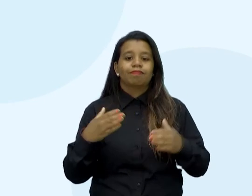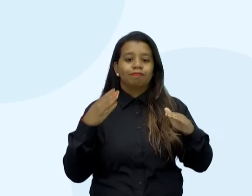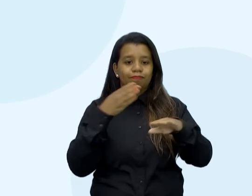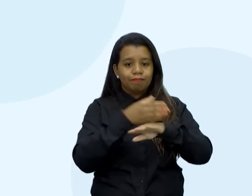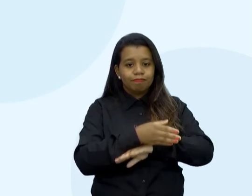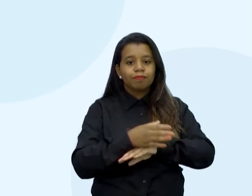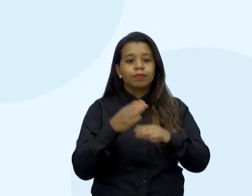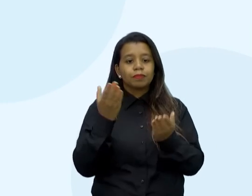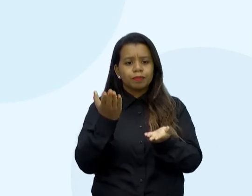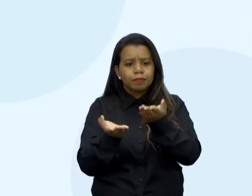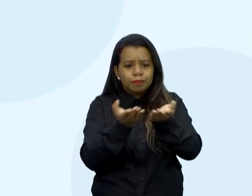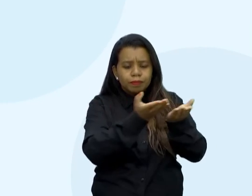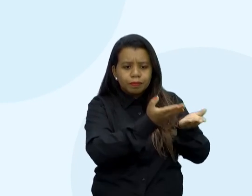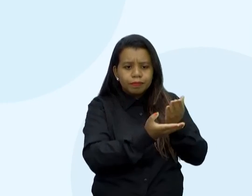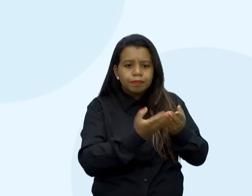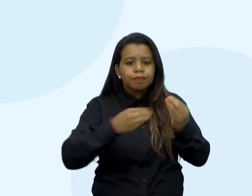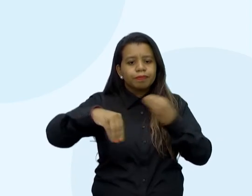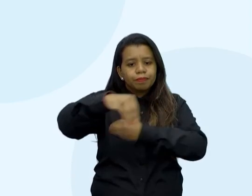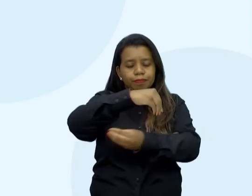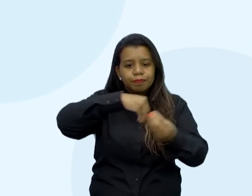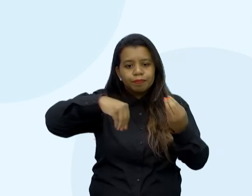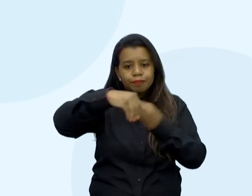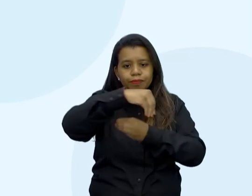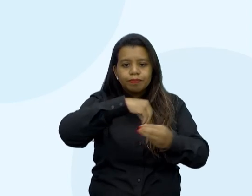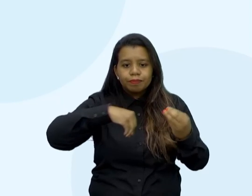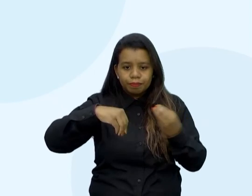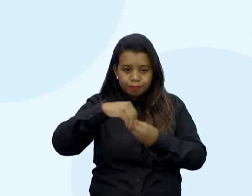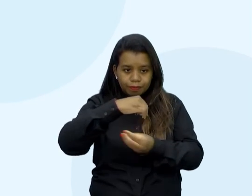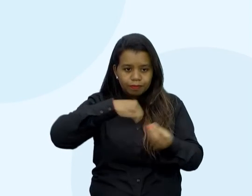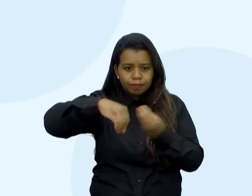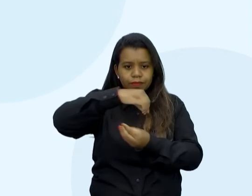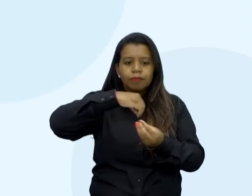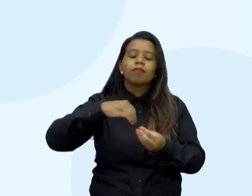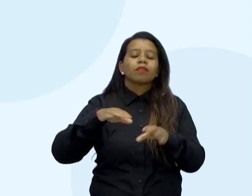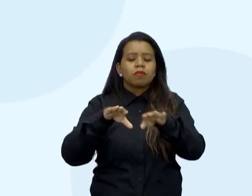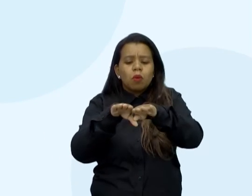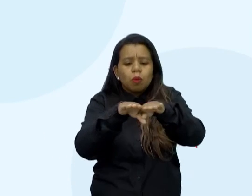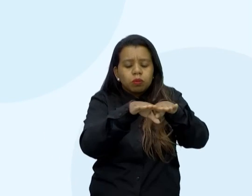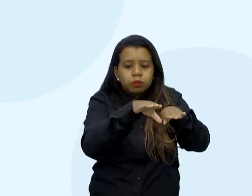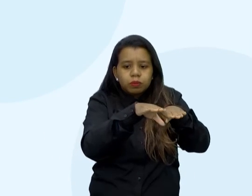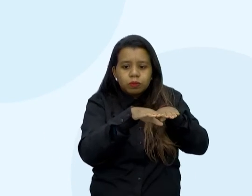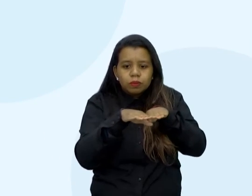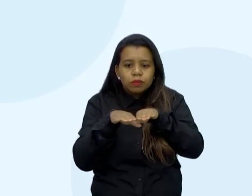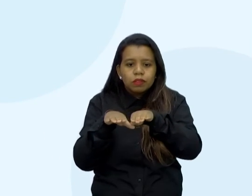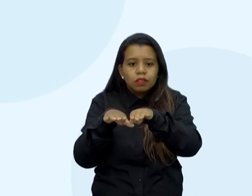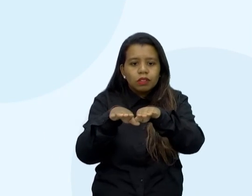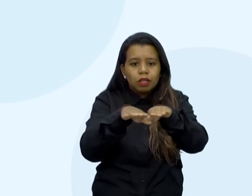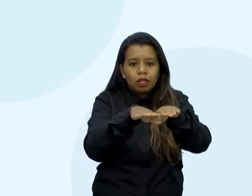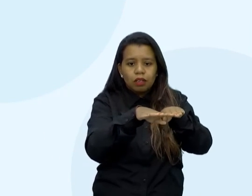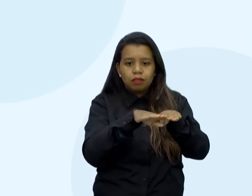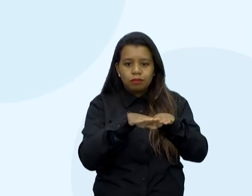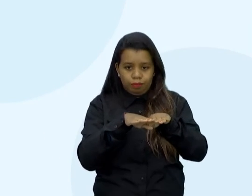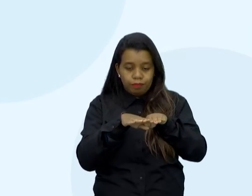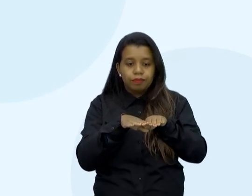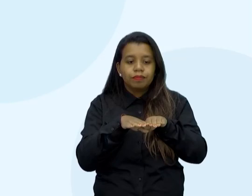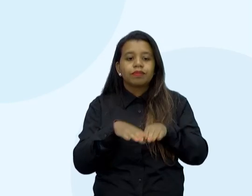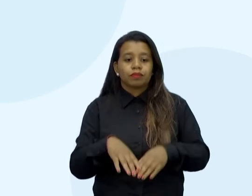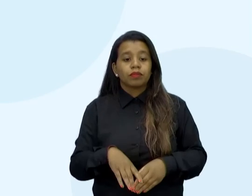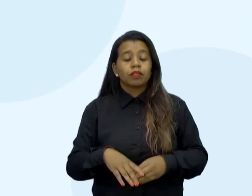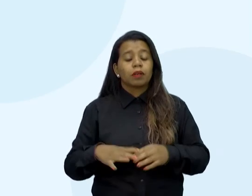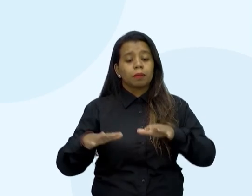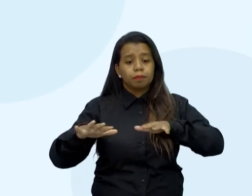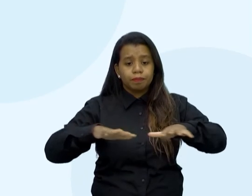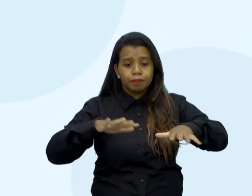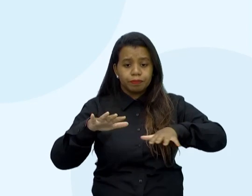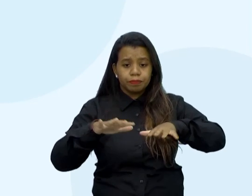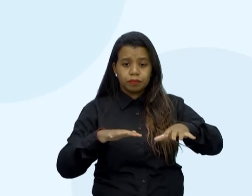objeto em equilíbrio não translada nem gira. Essa é a condição de equilíbrio. Vamos equilibrar as coisas aí pensando nesses dois movimentos. Além